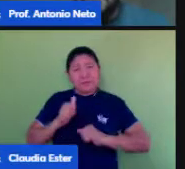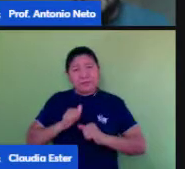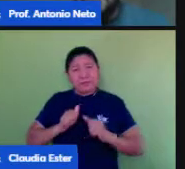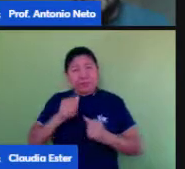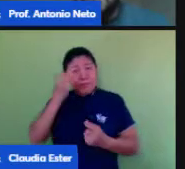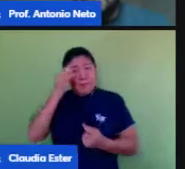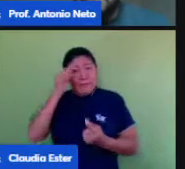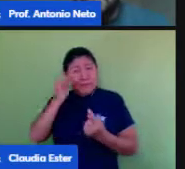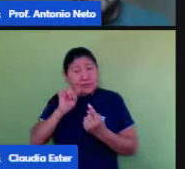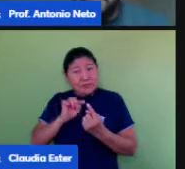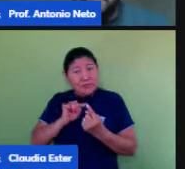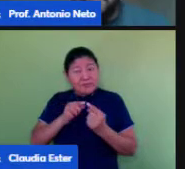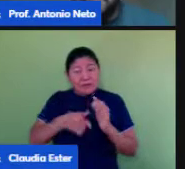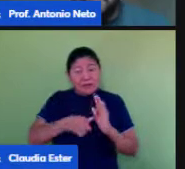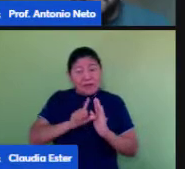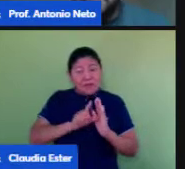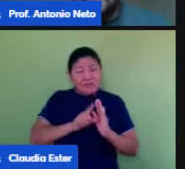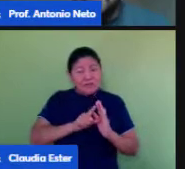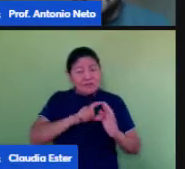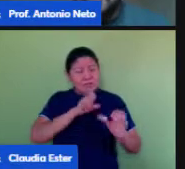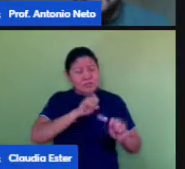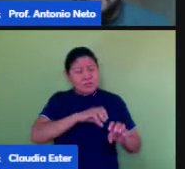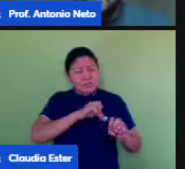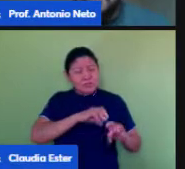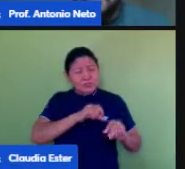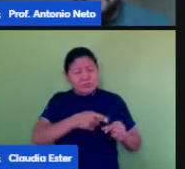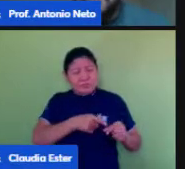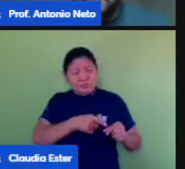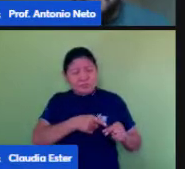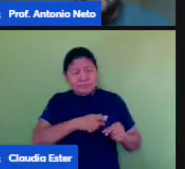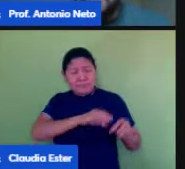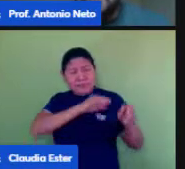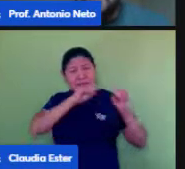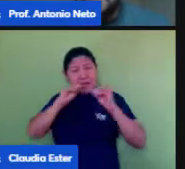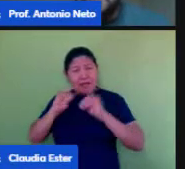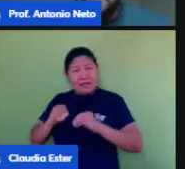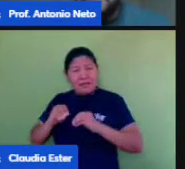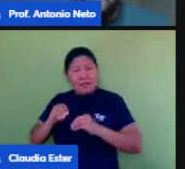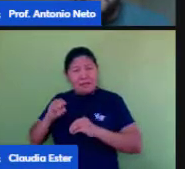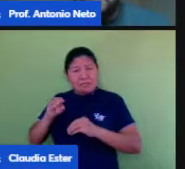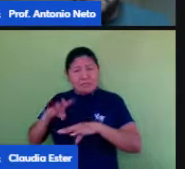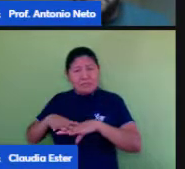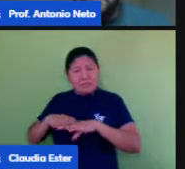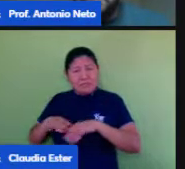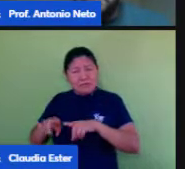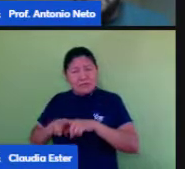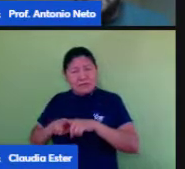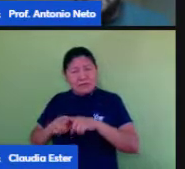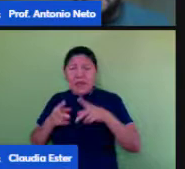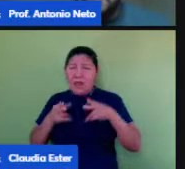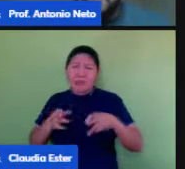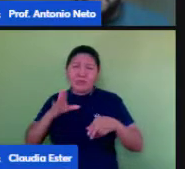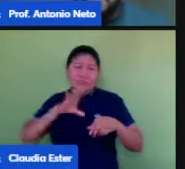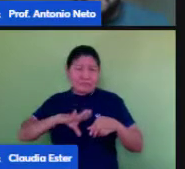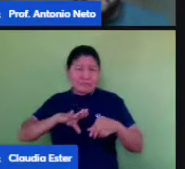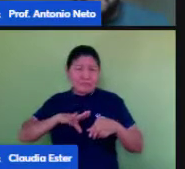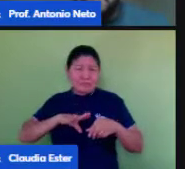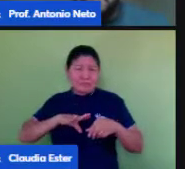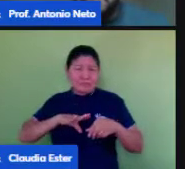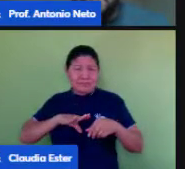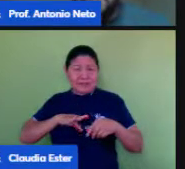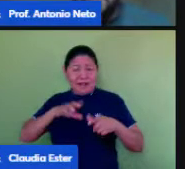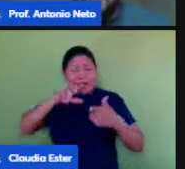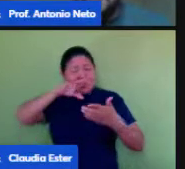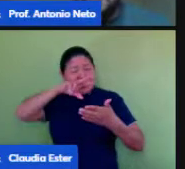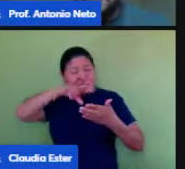eu elenquei inicialmente. Na língua portuguesa, da mesma maneira. Na leitura do poema, o aluno sabe